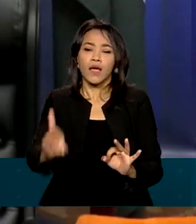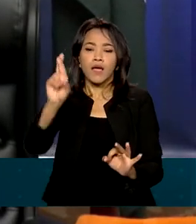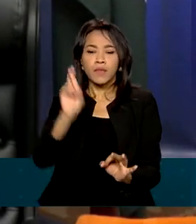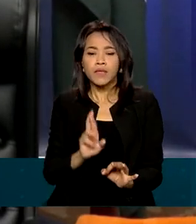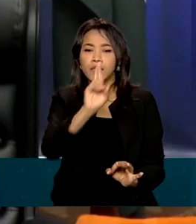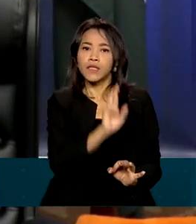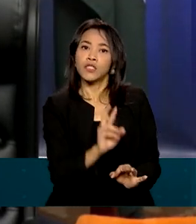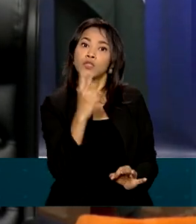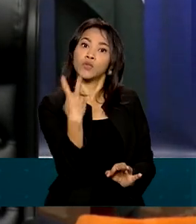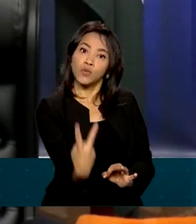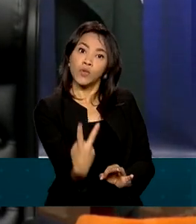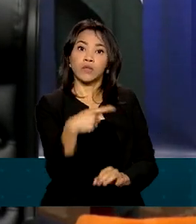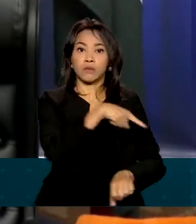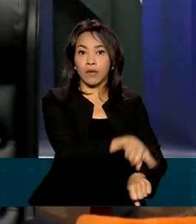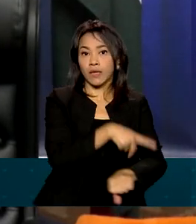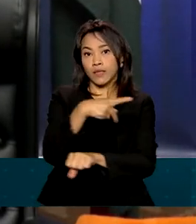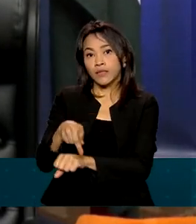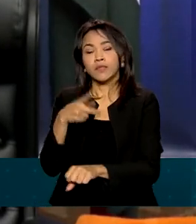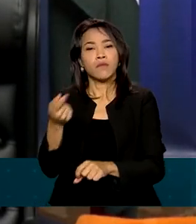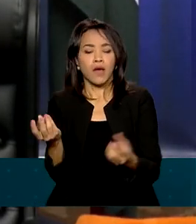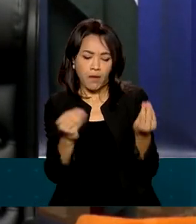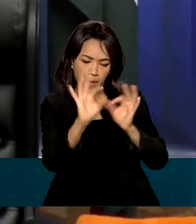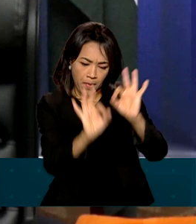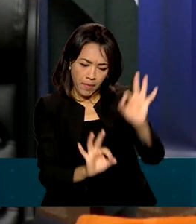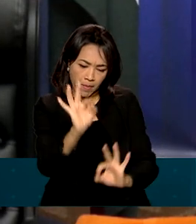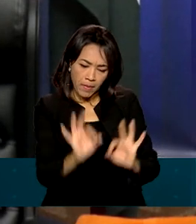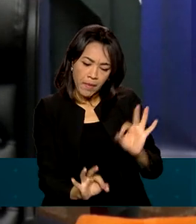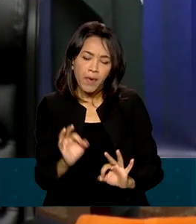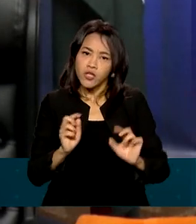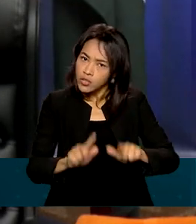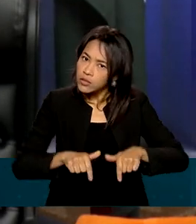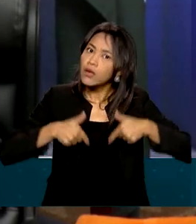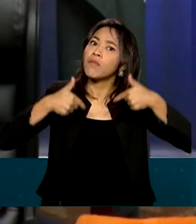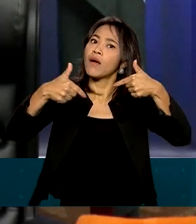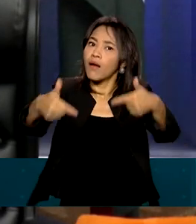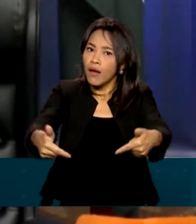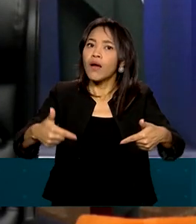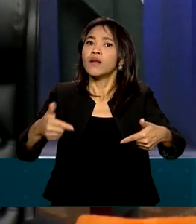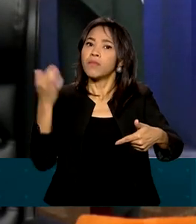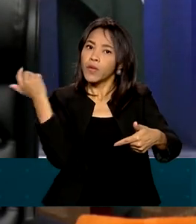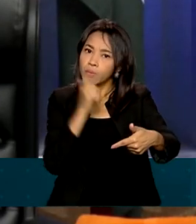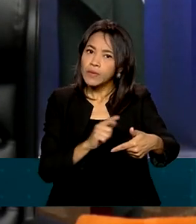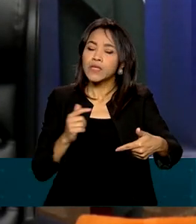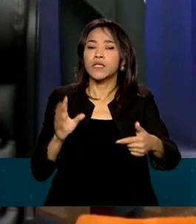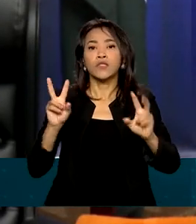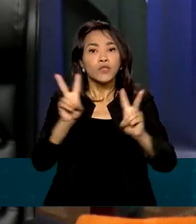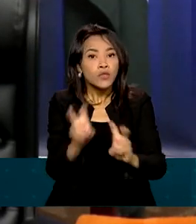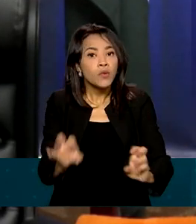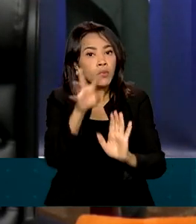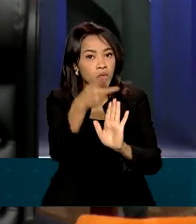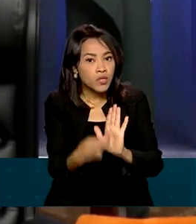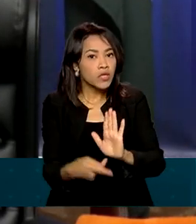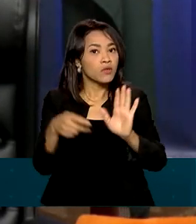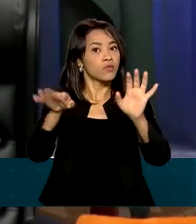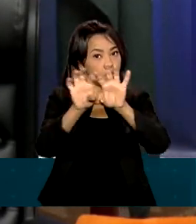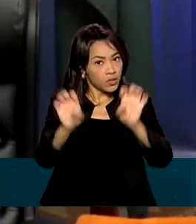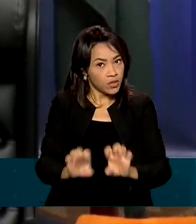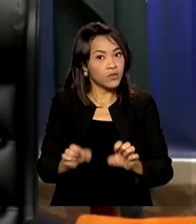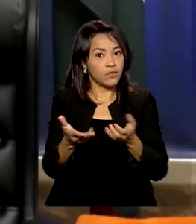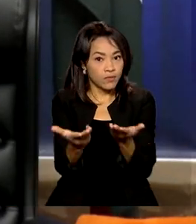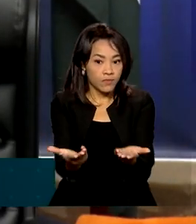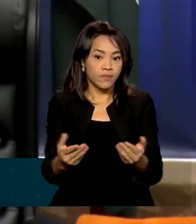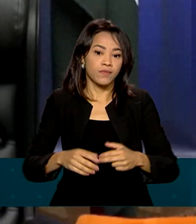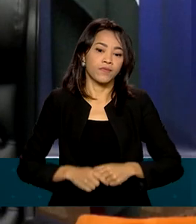governo dos dois países para definir um cronograma de trabalho e avançar na integração de projetos de infraestrutura.